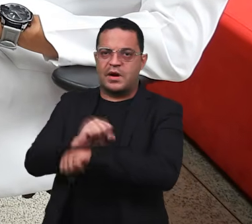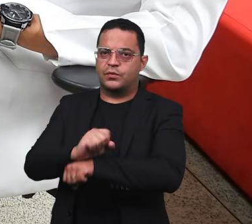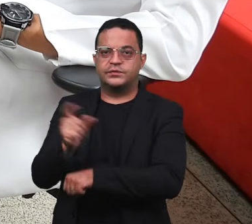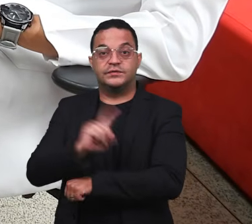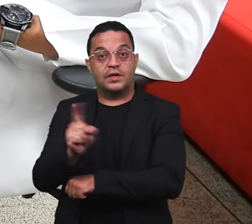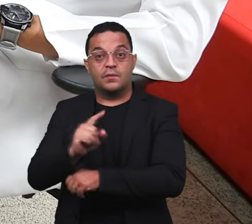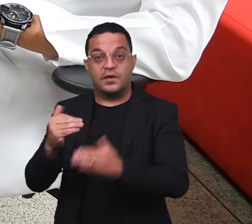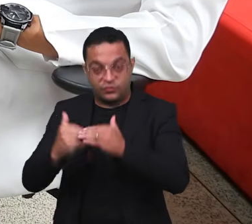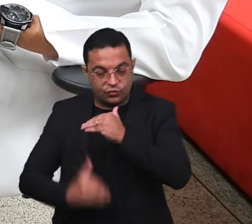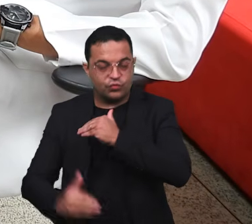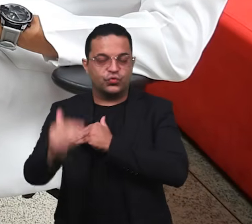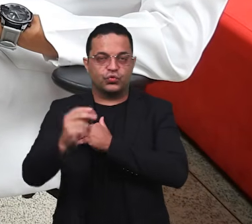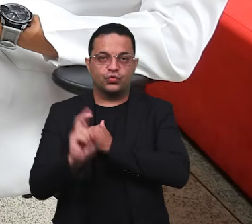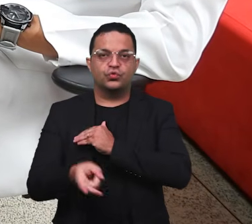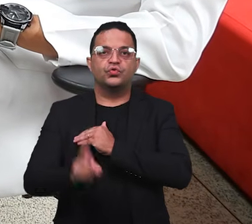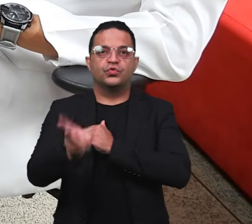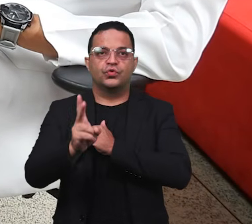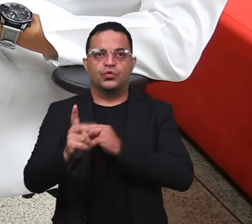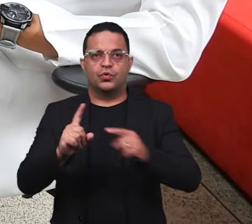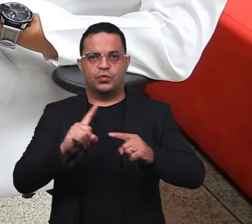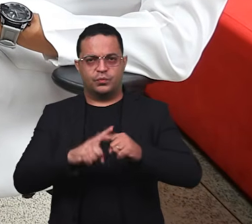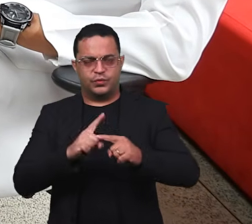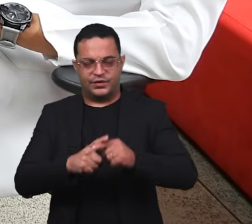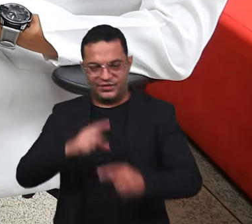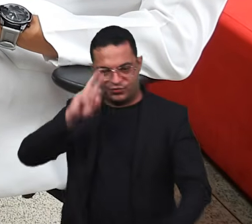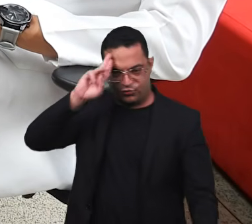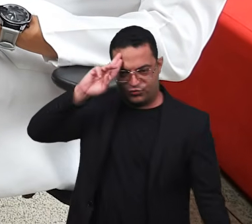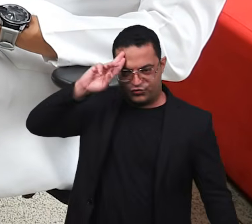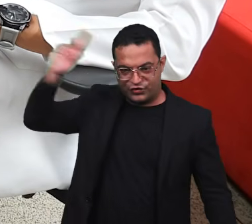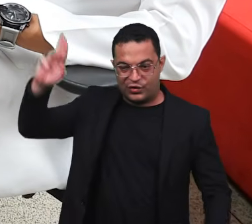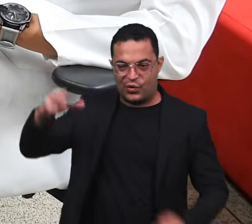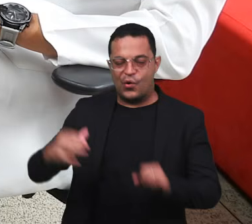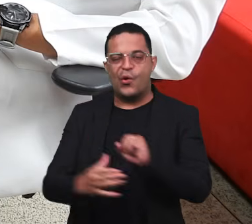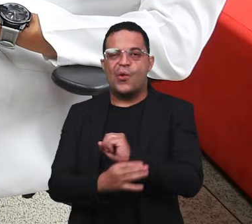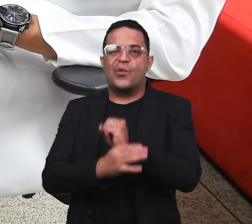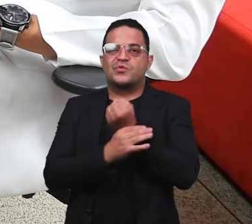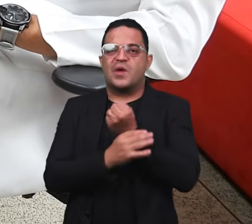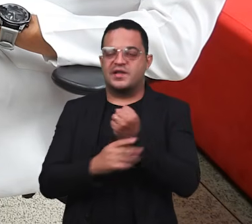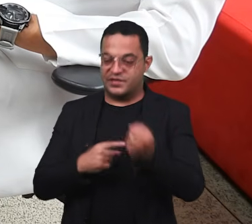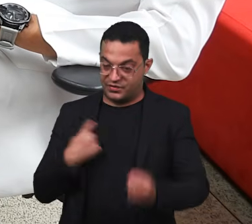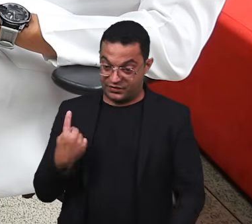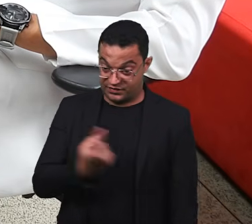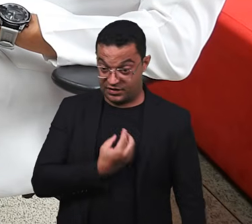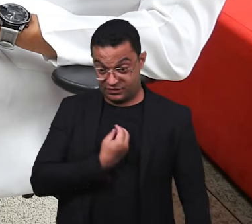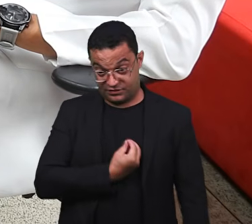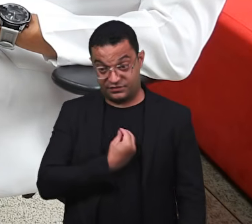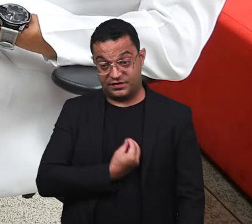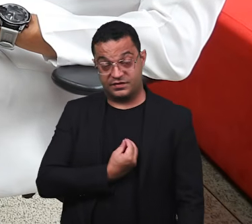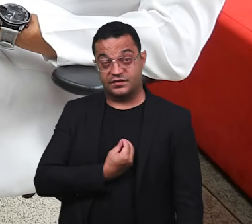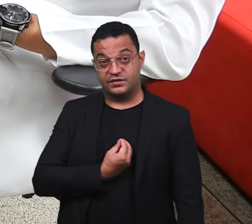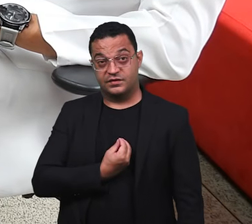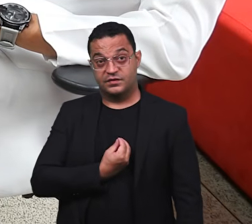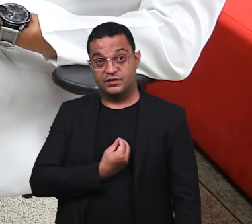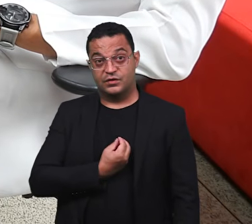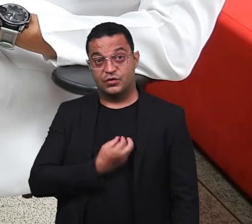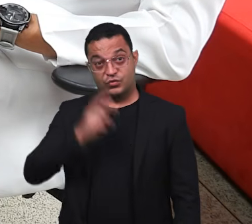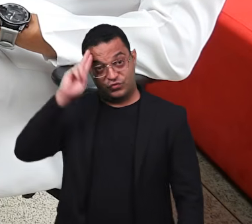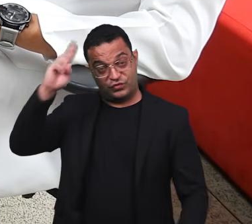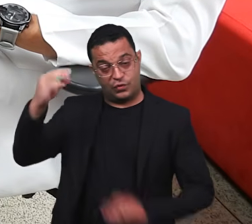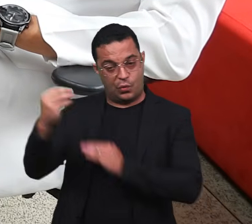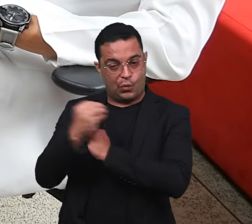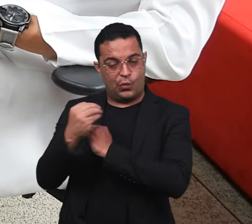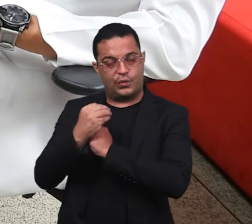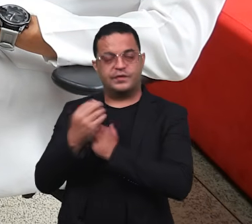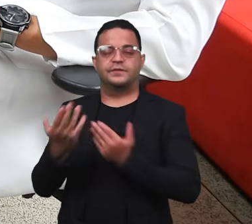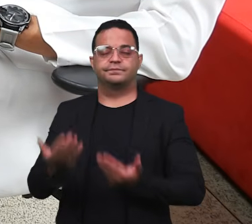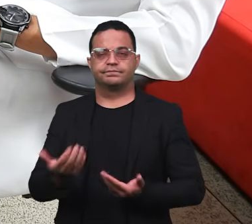Amém. E é bem a verdade que o Senhor nos livra, né? Perfeito. Nós estamos ali nos preparando espiritualmente, o Senhor nos dá esse